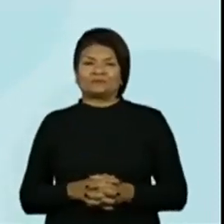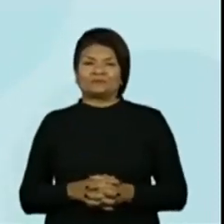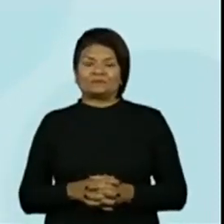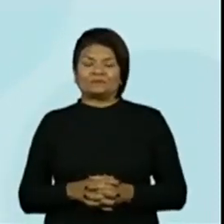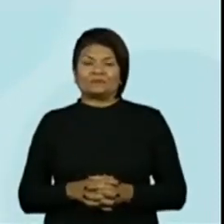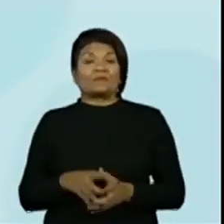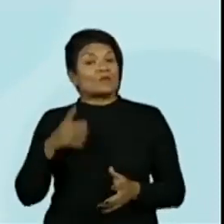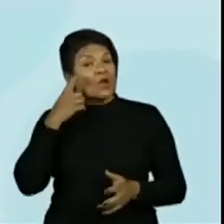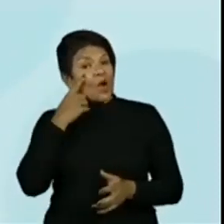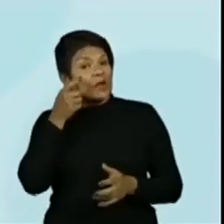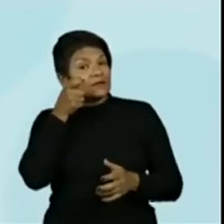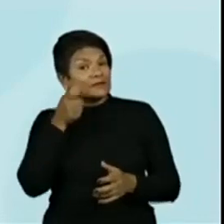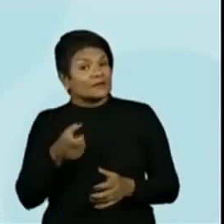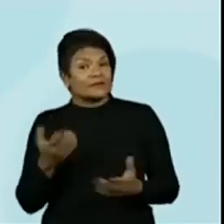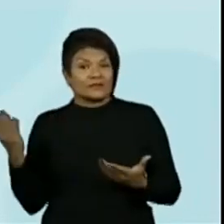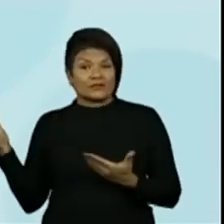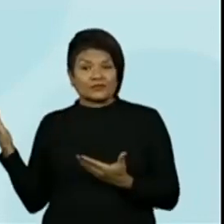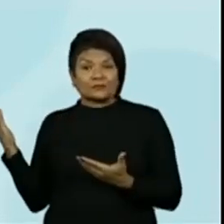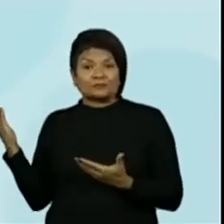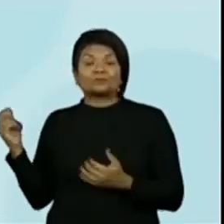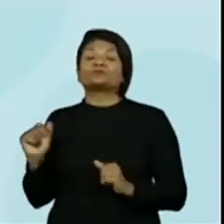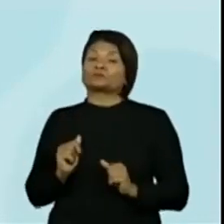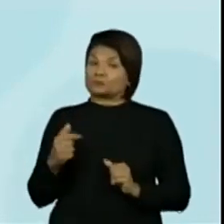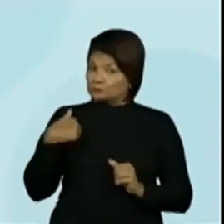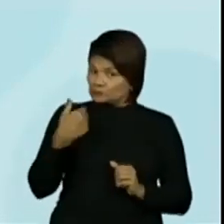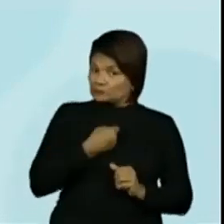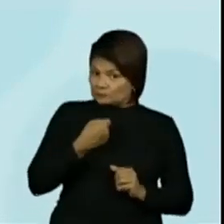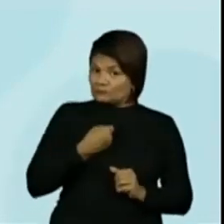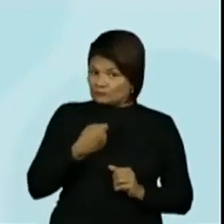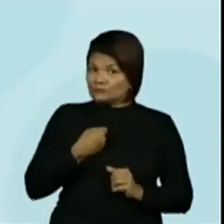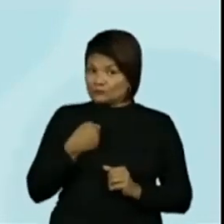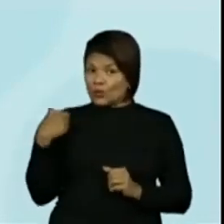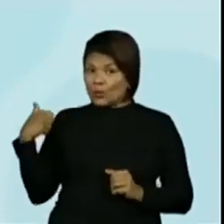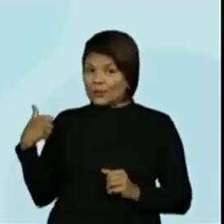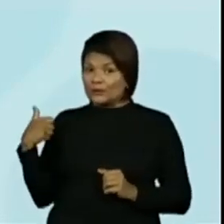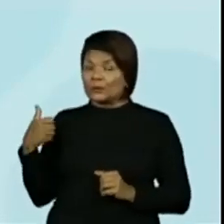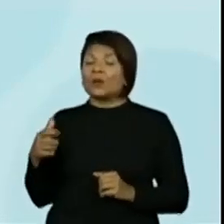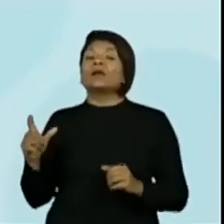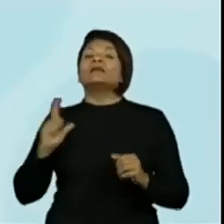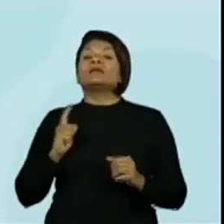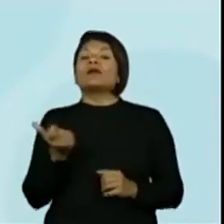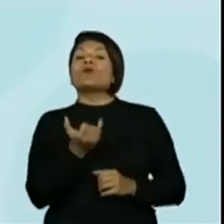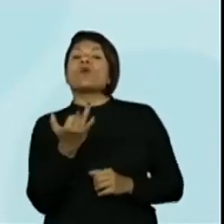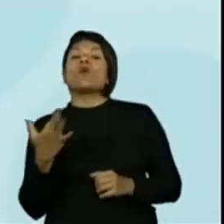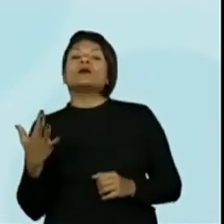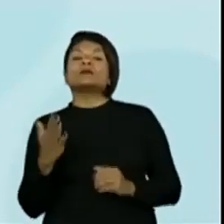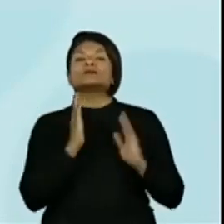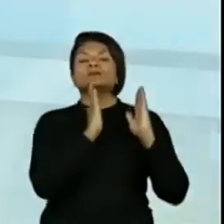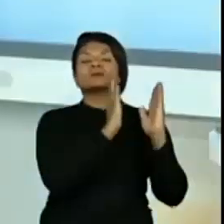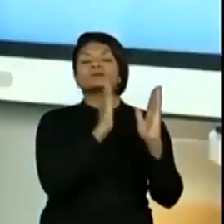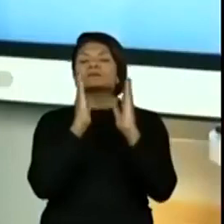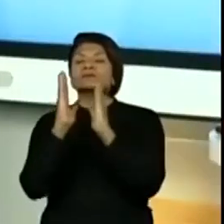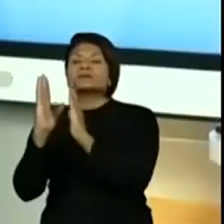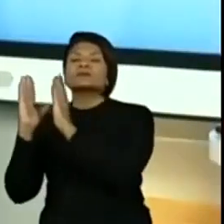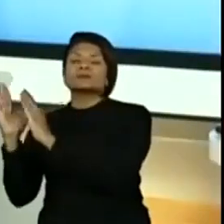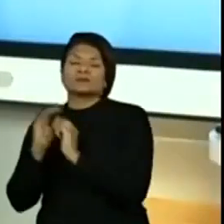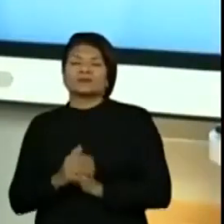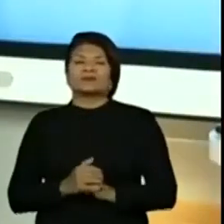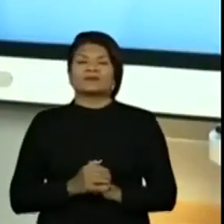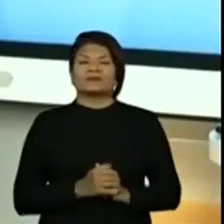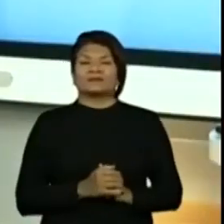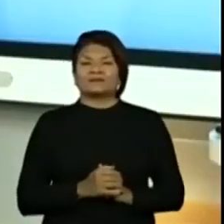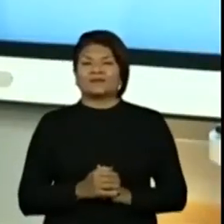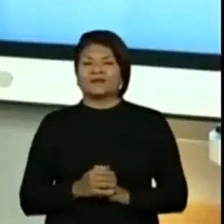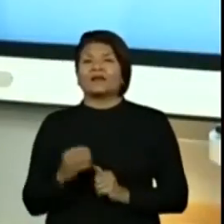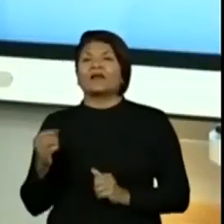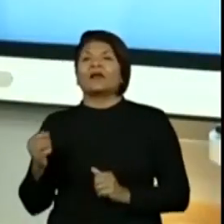E olha que interessante, esse meu numeral, ele é formado, por exemplo, por quantas ordens? Ó, 1,